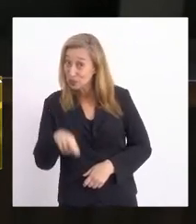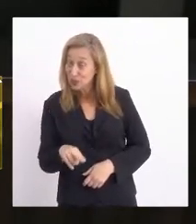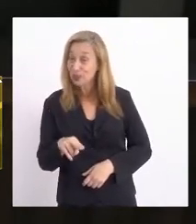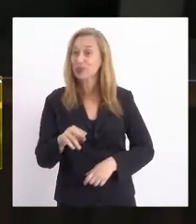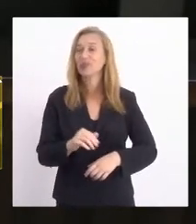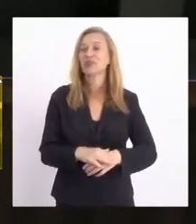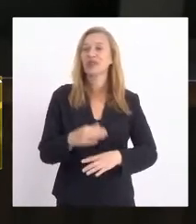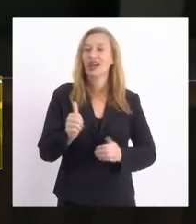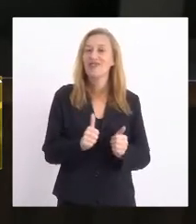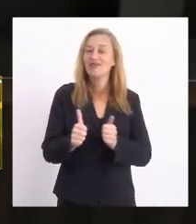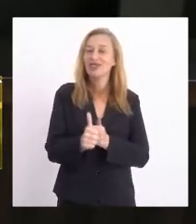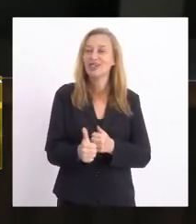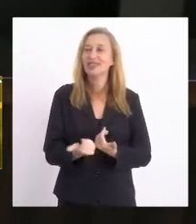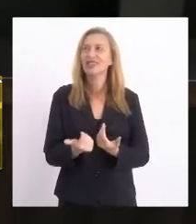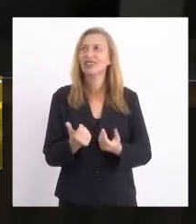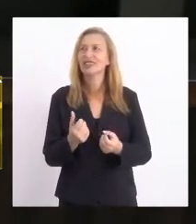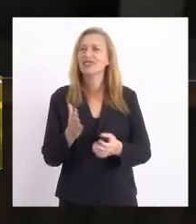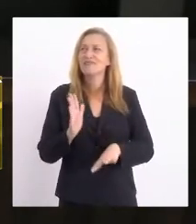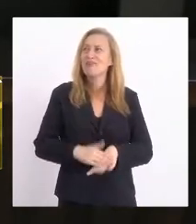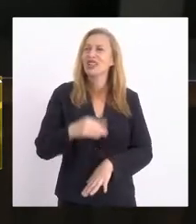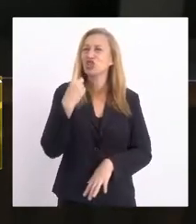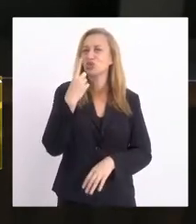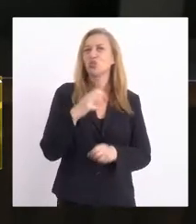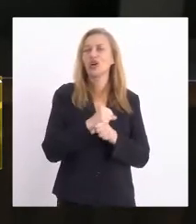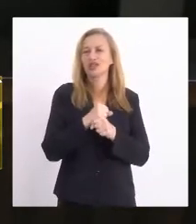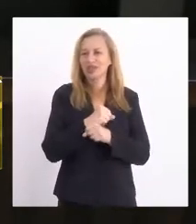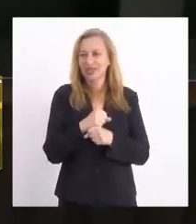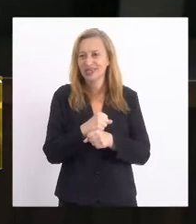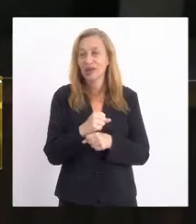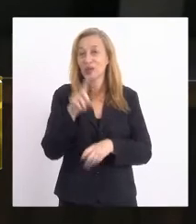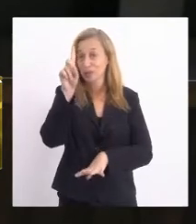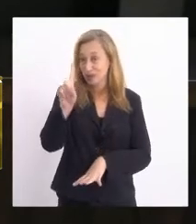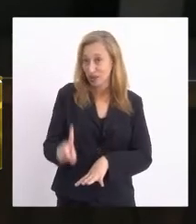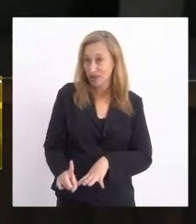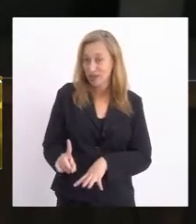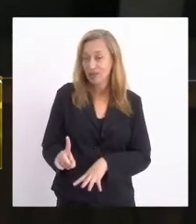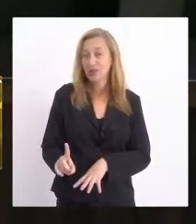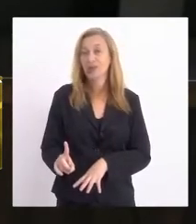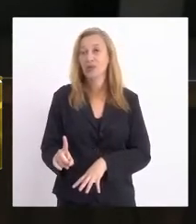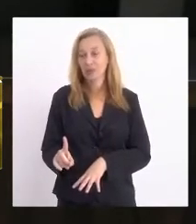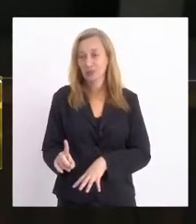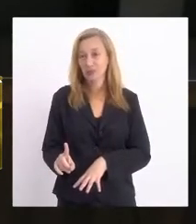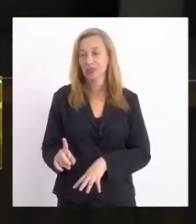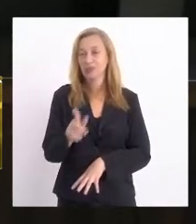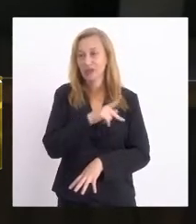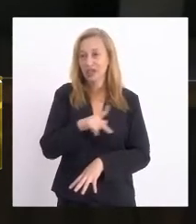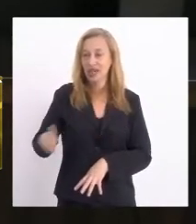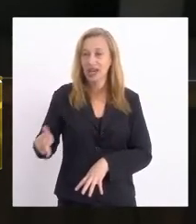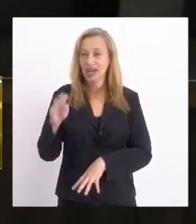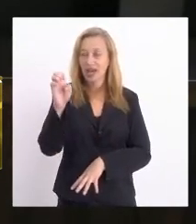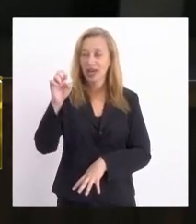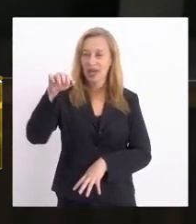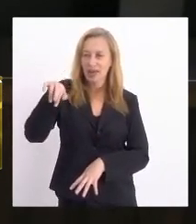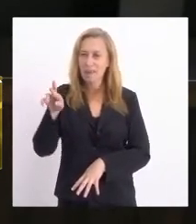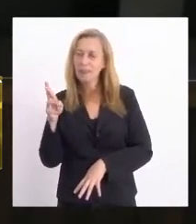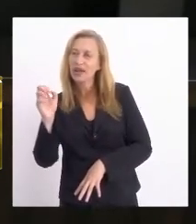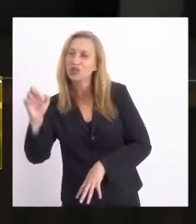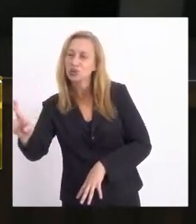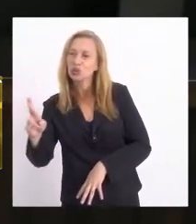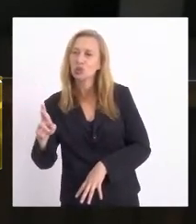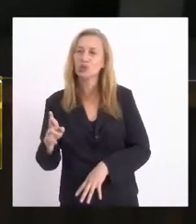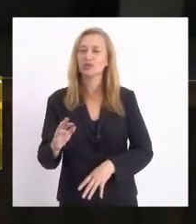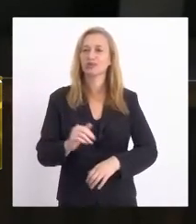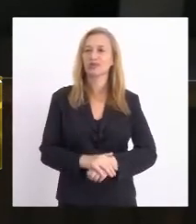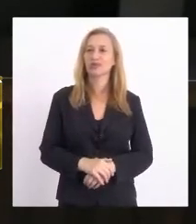esteve à frente durante mais de um ano como diretor presidente da embratur onde atuou